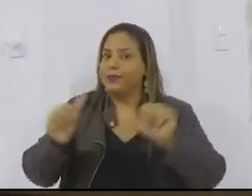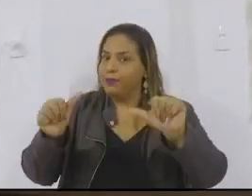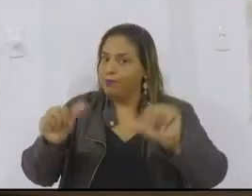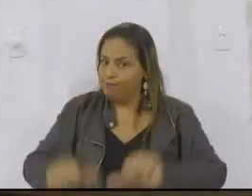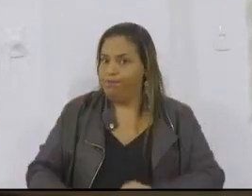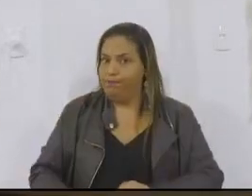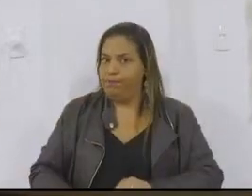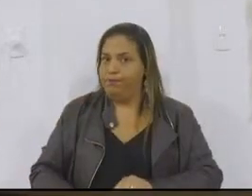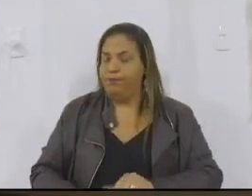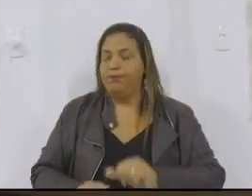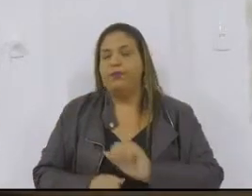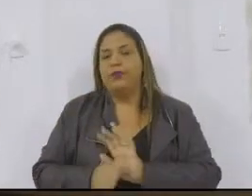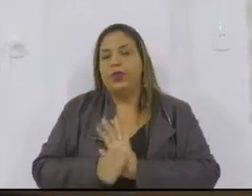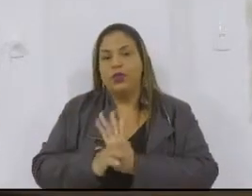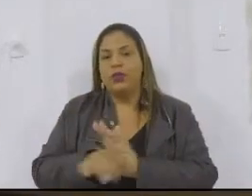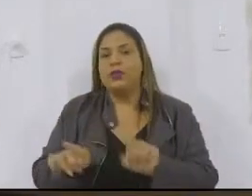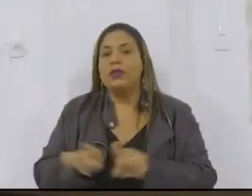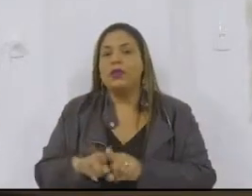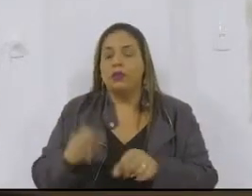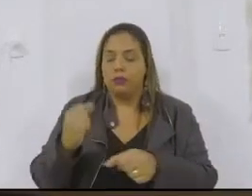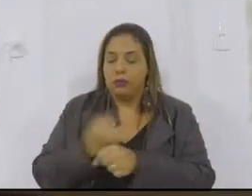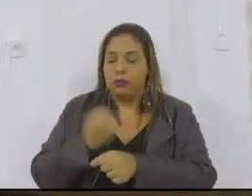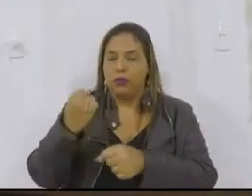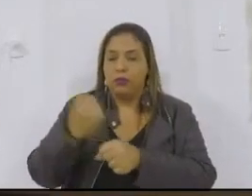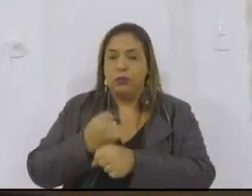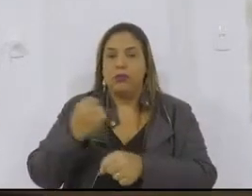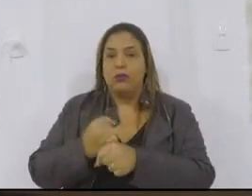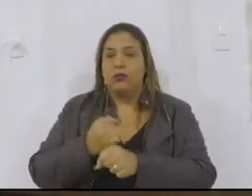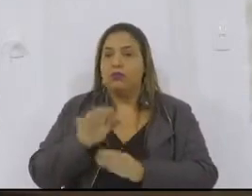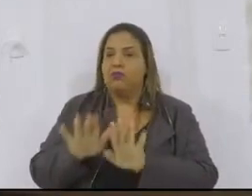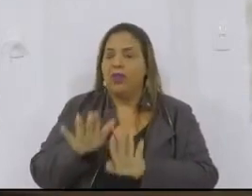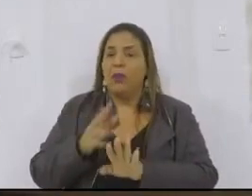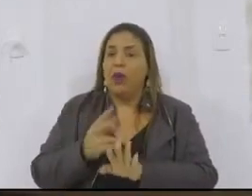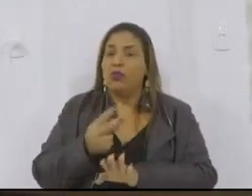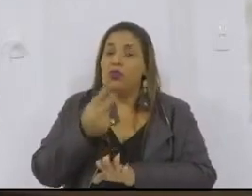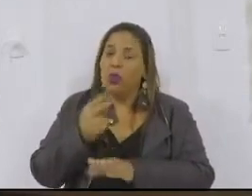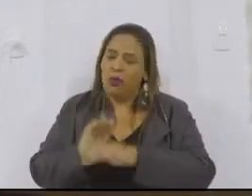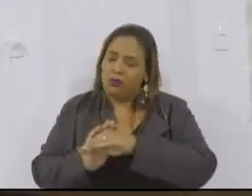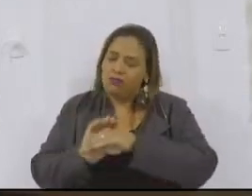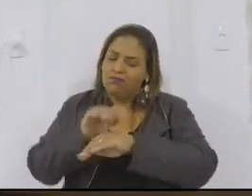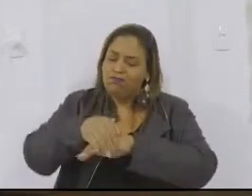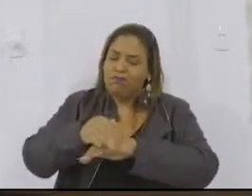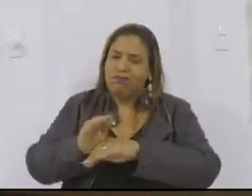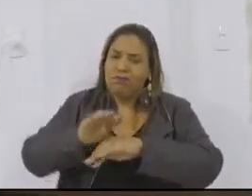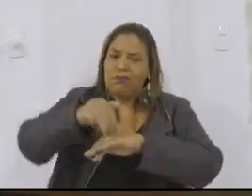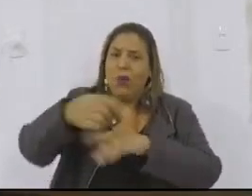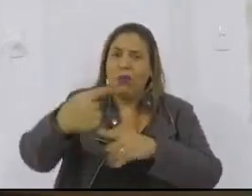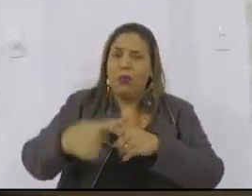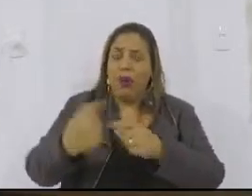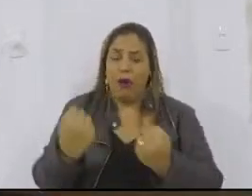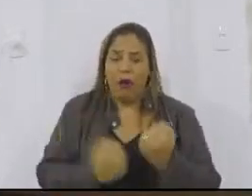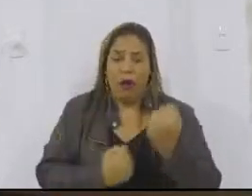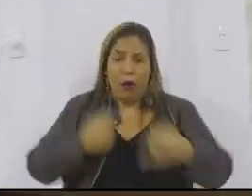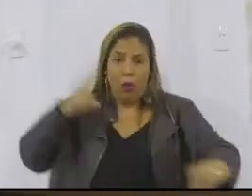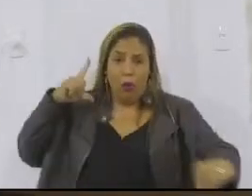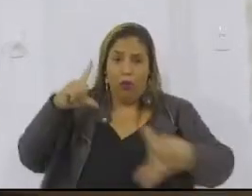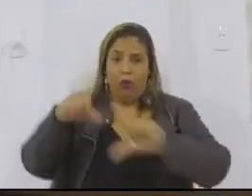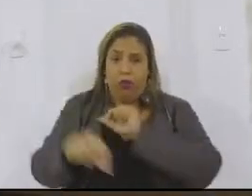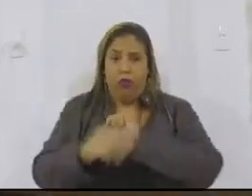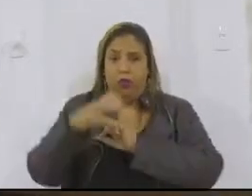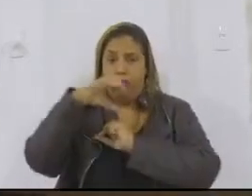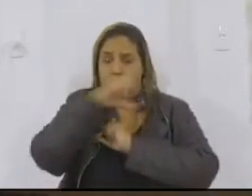foi solicitado também a construção de pelo menos 2 quebra-molas na rua, pois os carros estão passando em alta velocidade